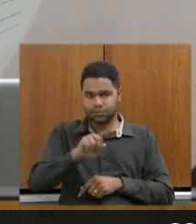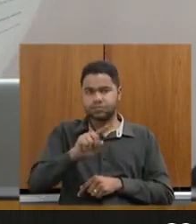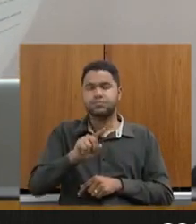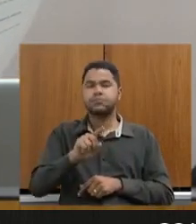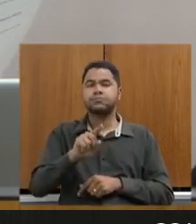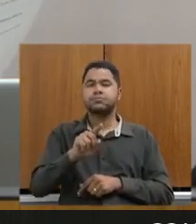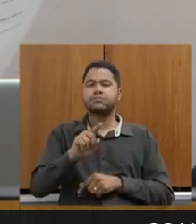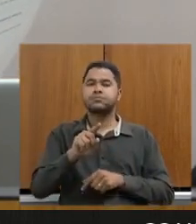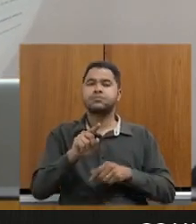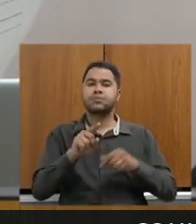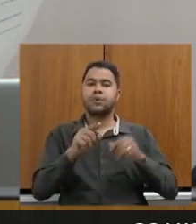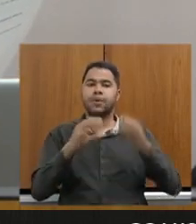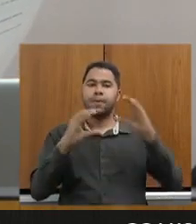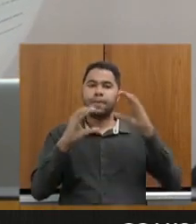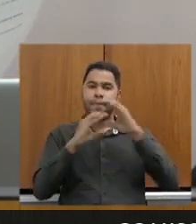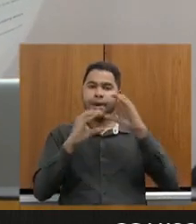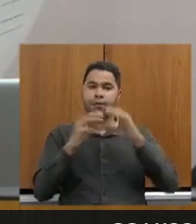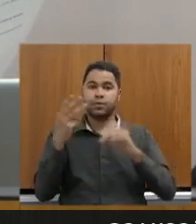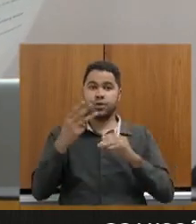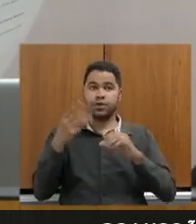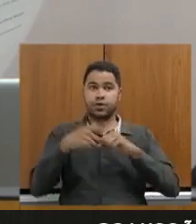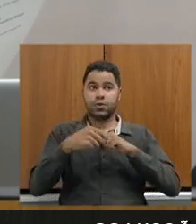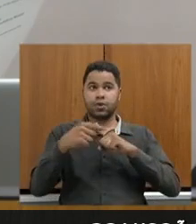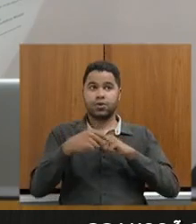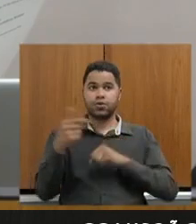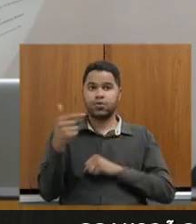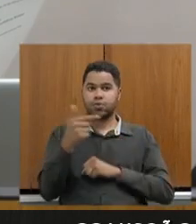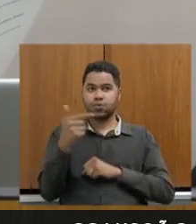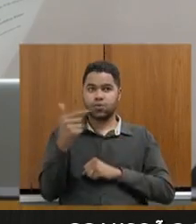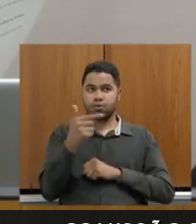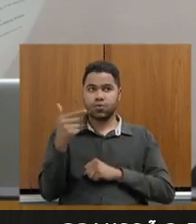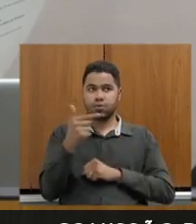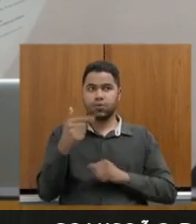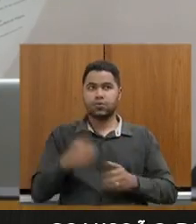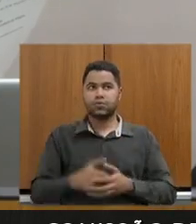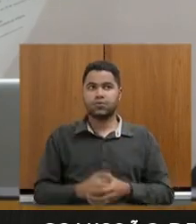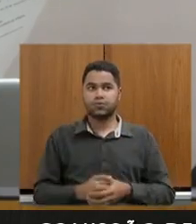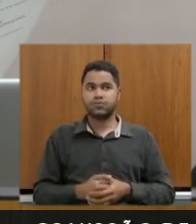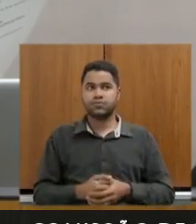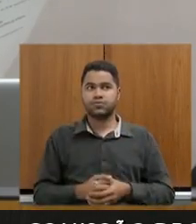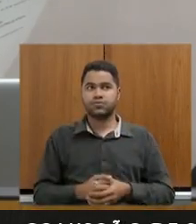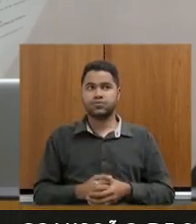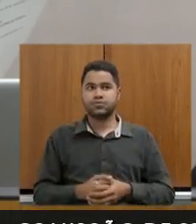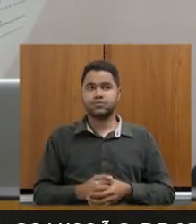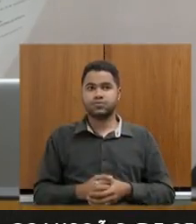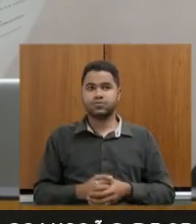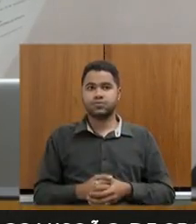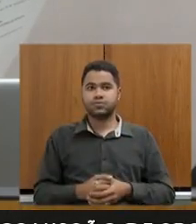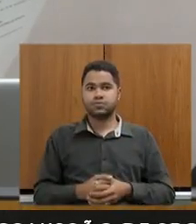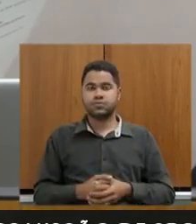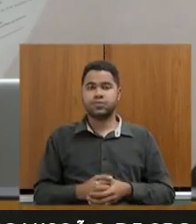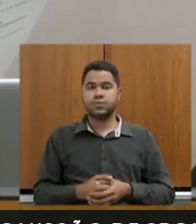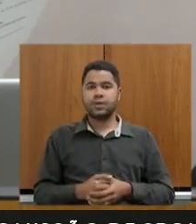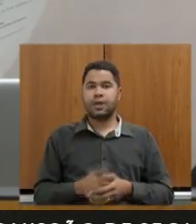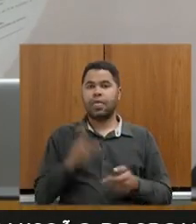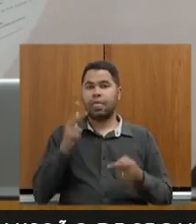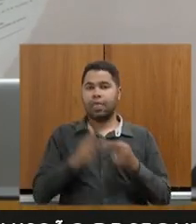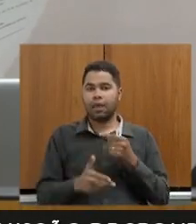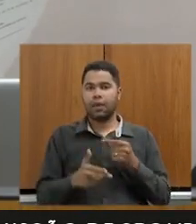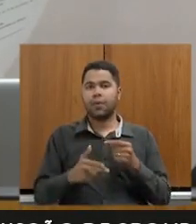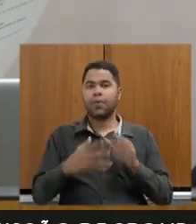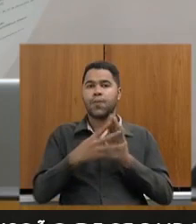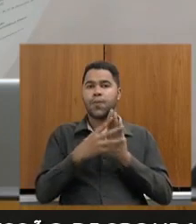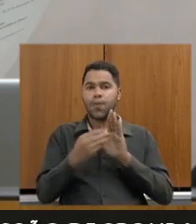para 3º do Art 22 segundo a vedação a